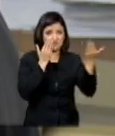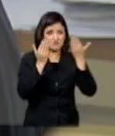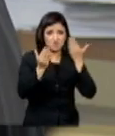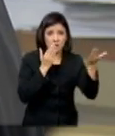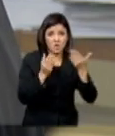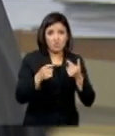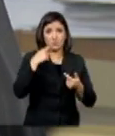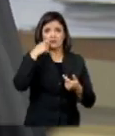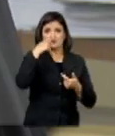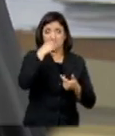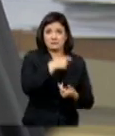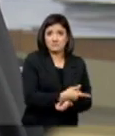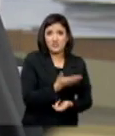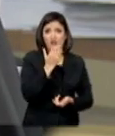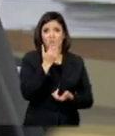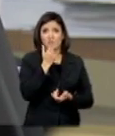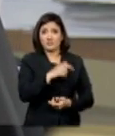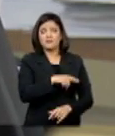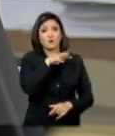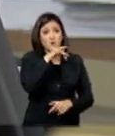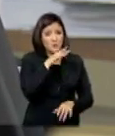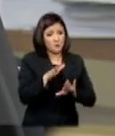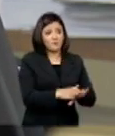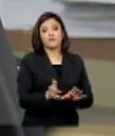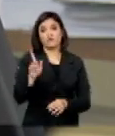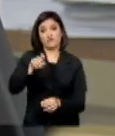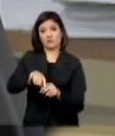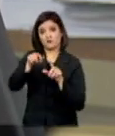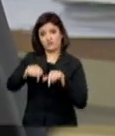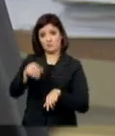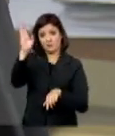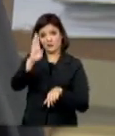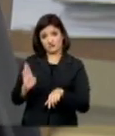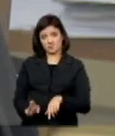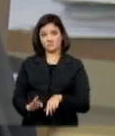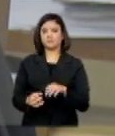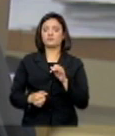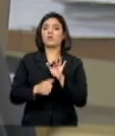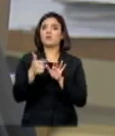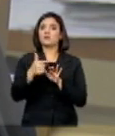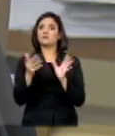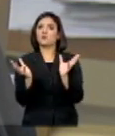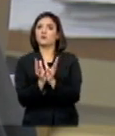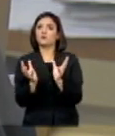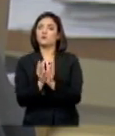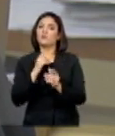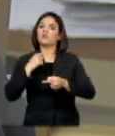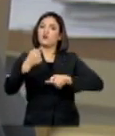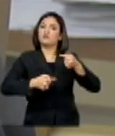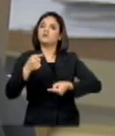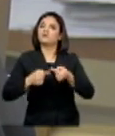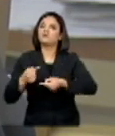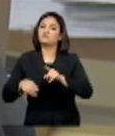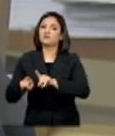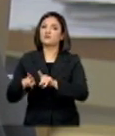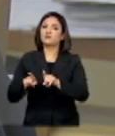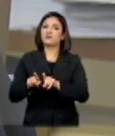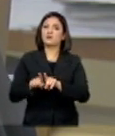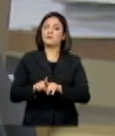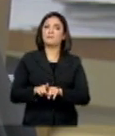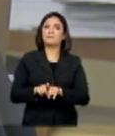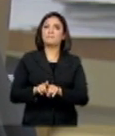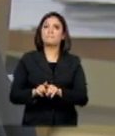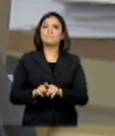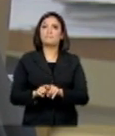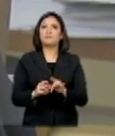voltando ao nosso cenário a segunda turma está discutindo o caso relativo à superlotação de unidades de acolhimento